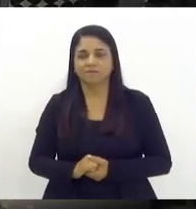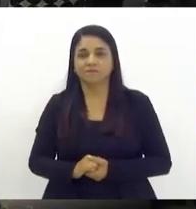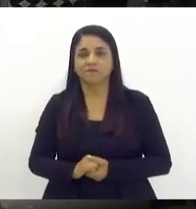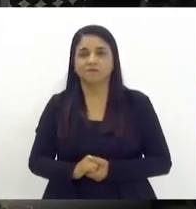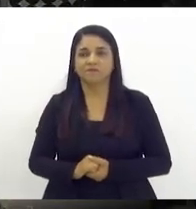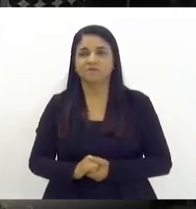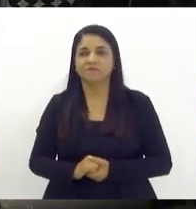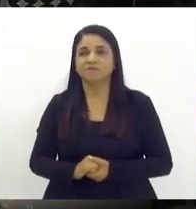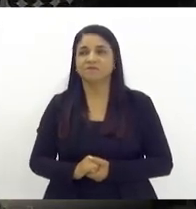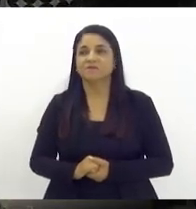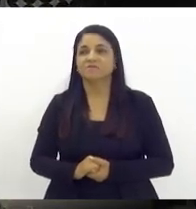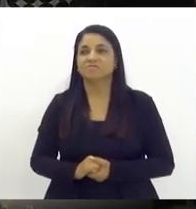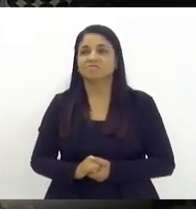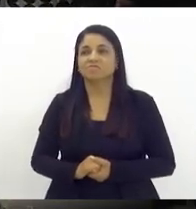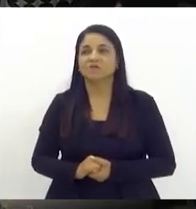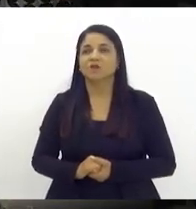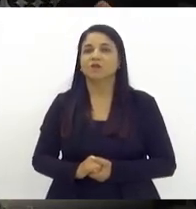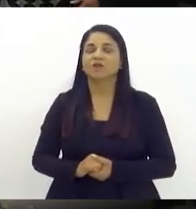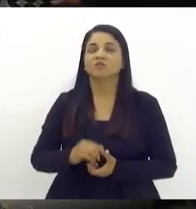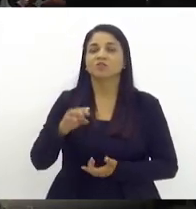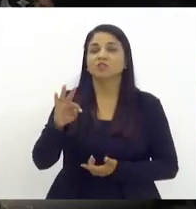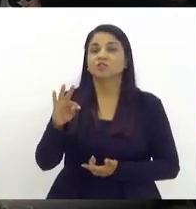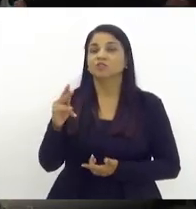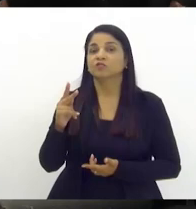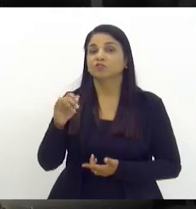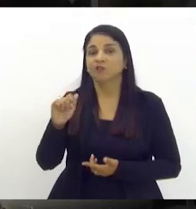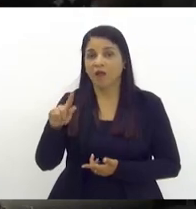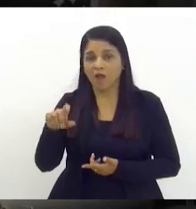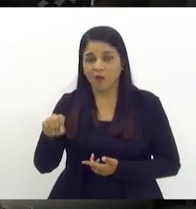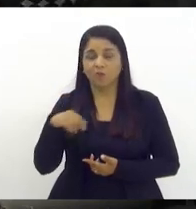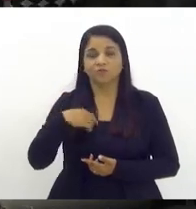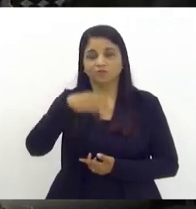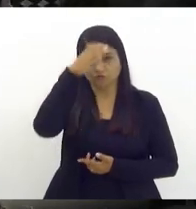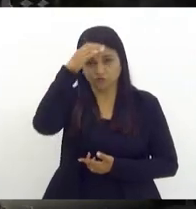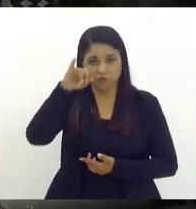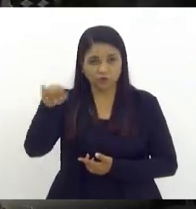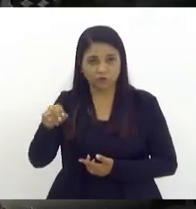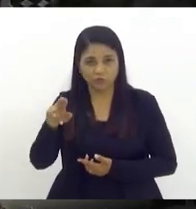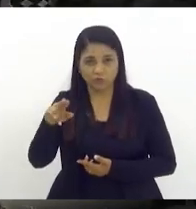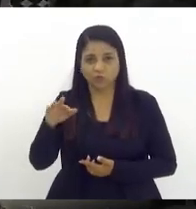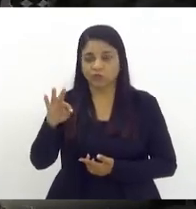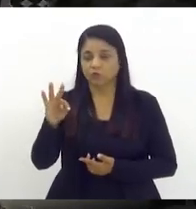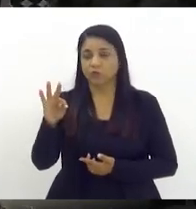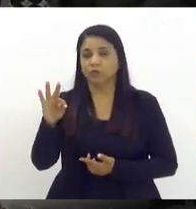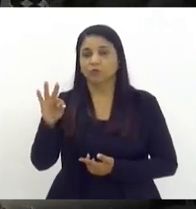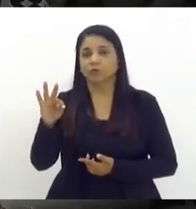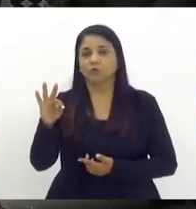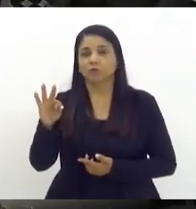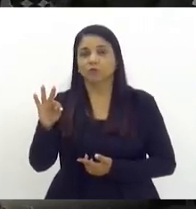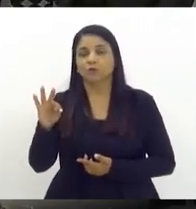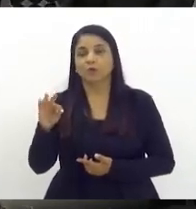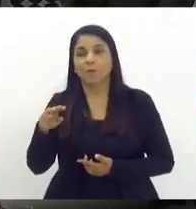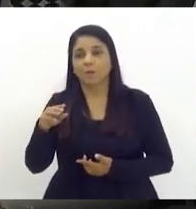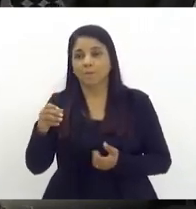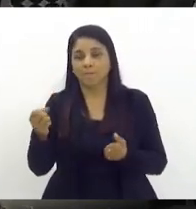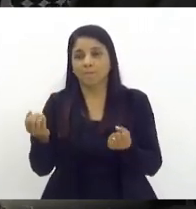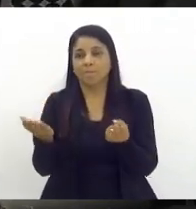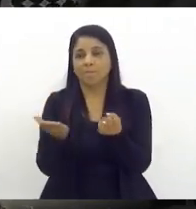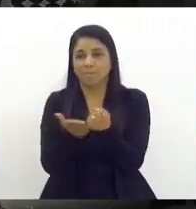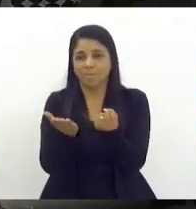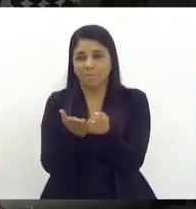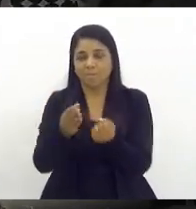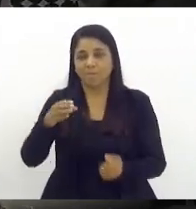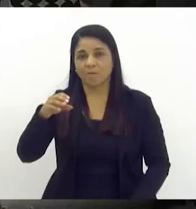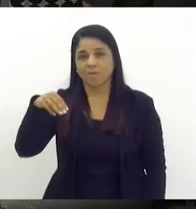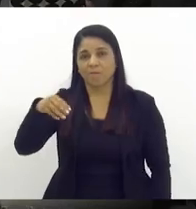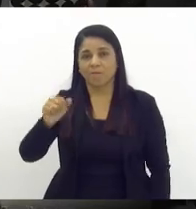Coautoria, Tiago Galhaço, Lucinha. Agradecer também Tia Ju. Essa Tandi. Oportunidade dessa coautoria. Tia Ju também está na coautoria.